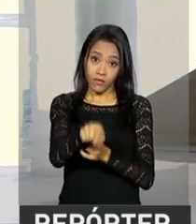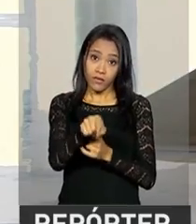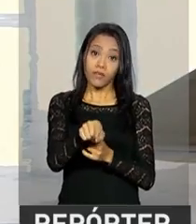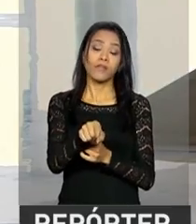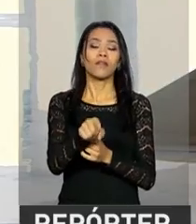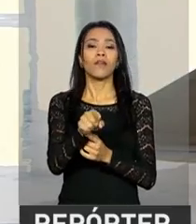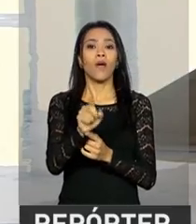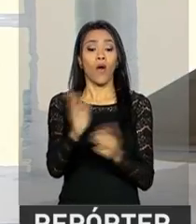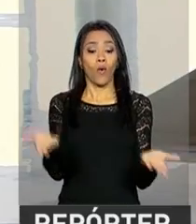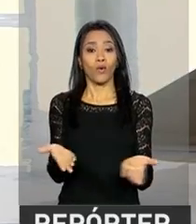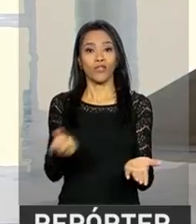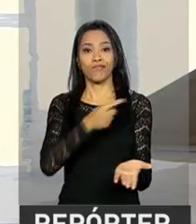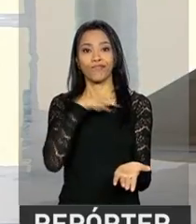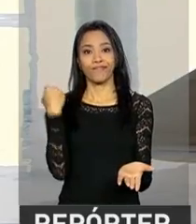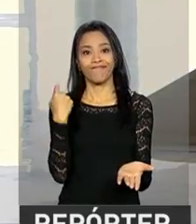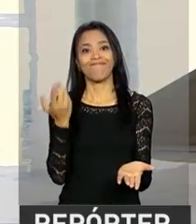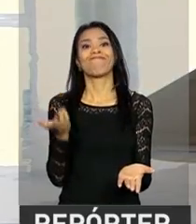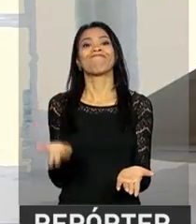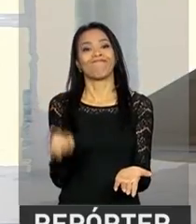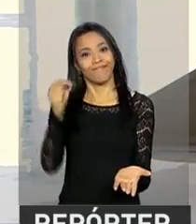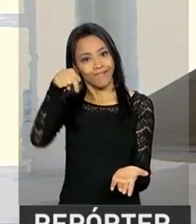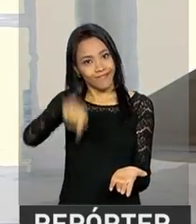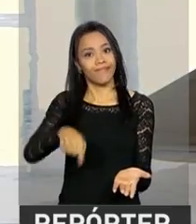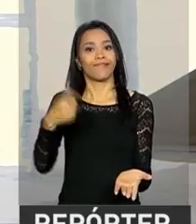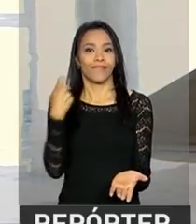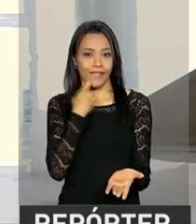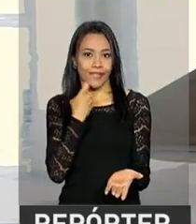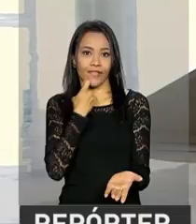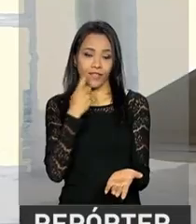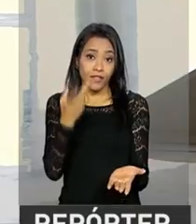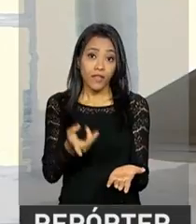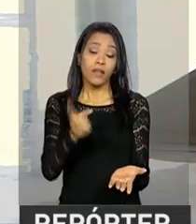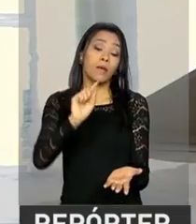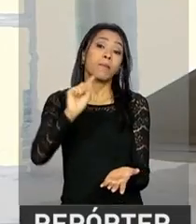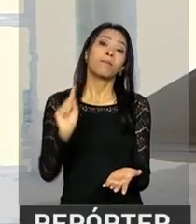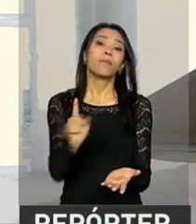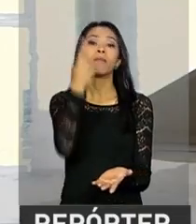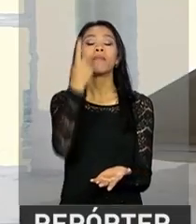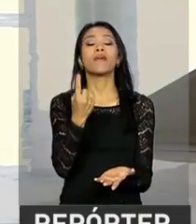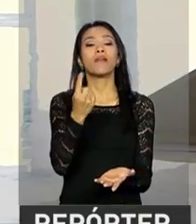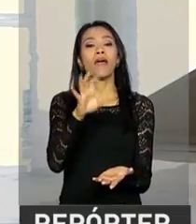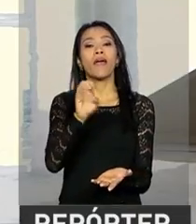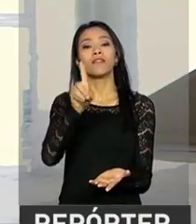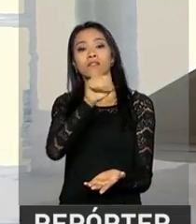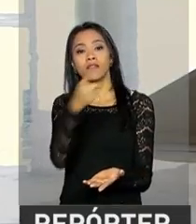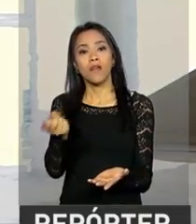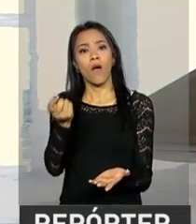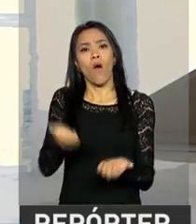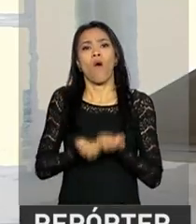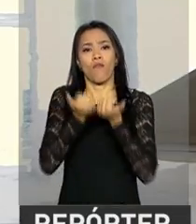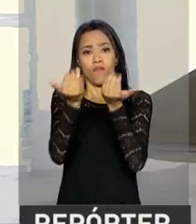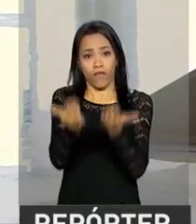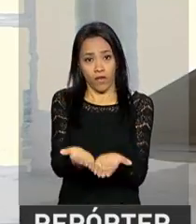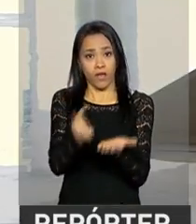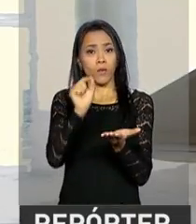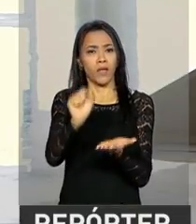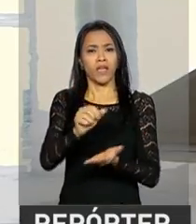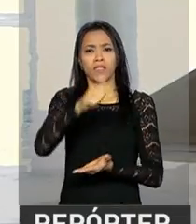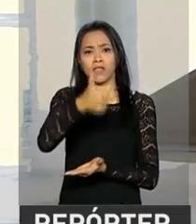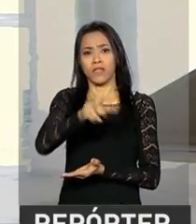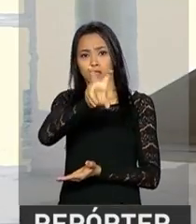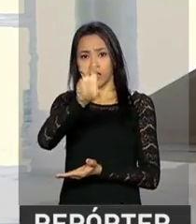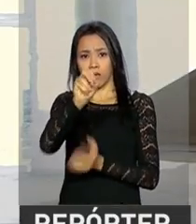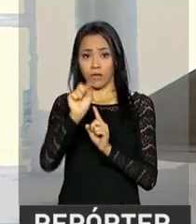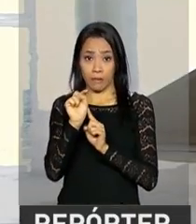estudantil termina hoje nesta sexta-feira para essa primeira edição de 2017 o fi está ofertando aí cerca de